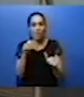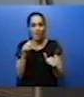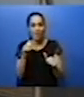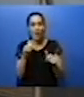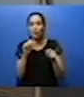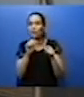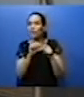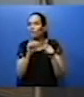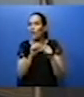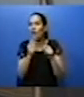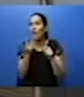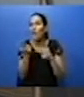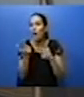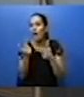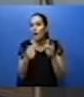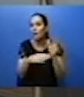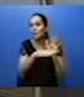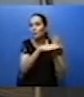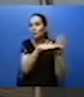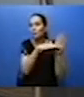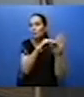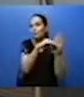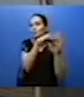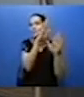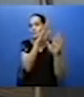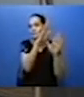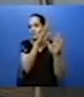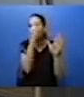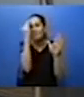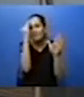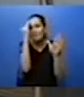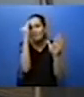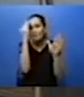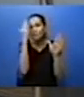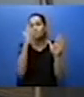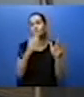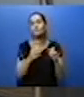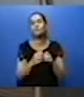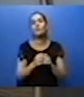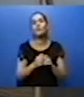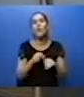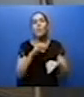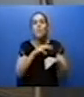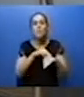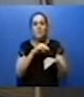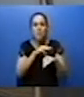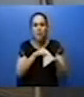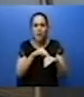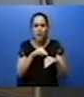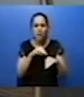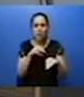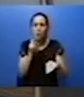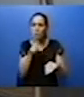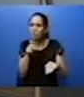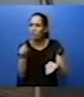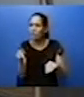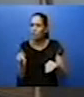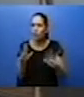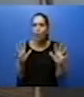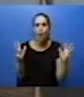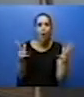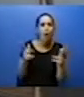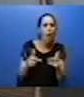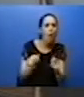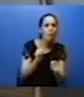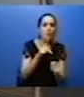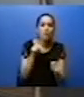para ele se tornar nesse número aqui bom o método que a gente fala os professores todo mundo